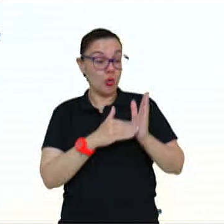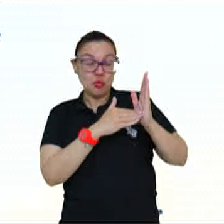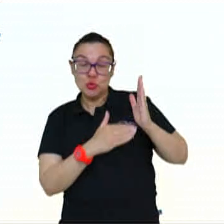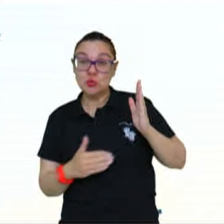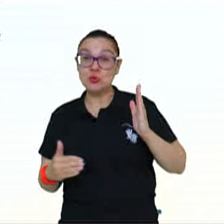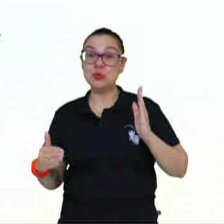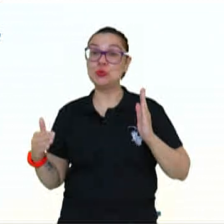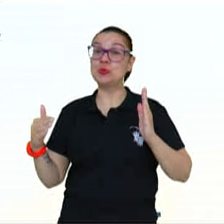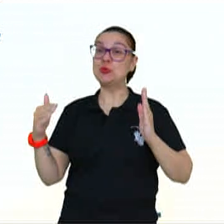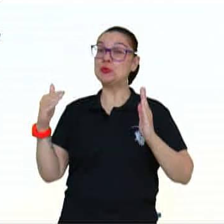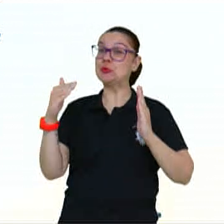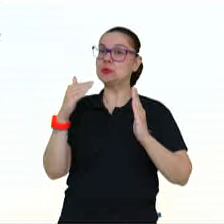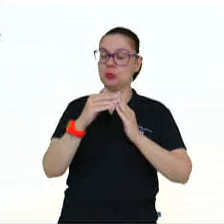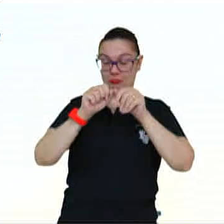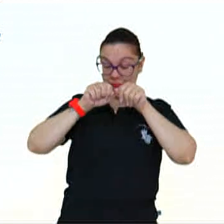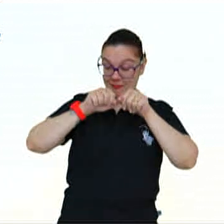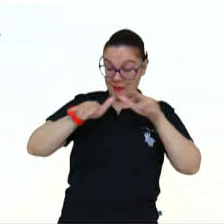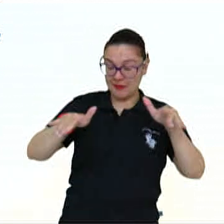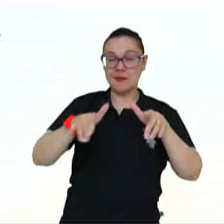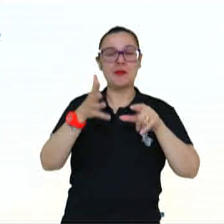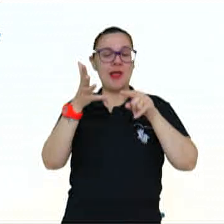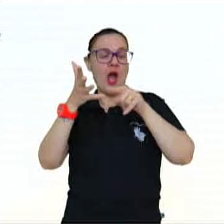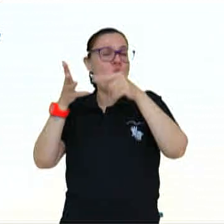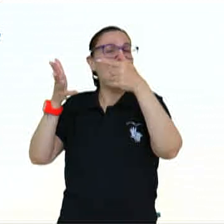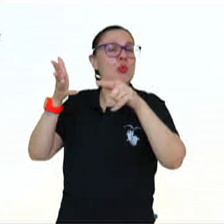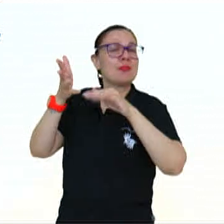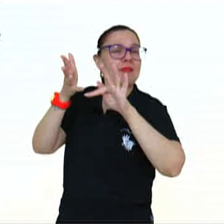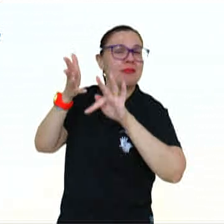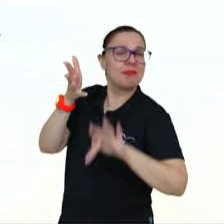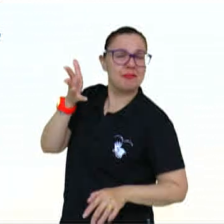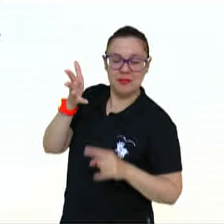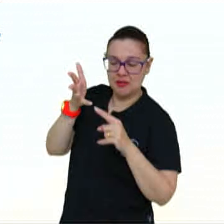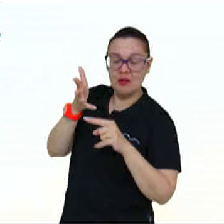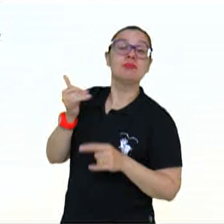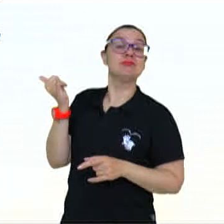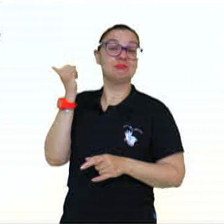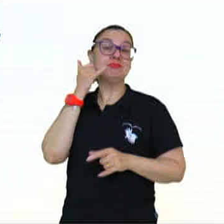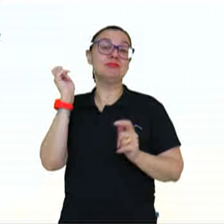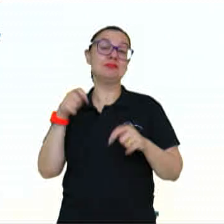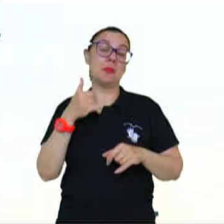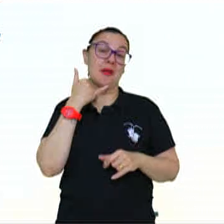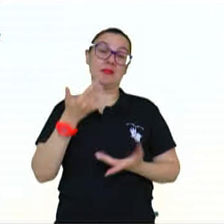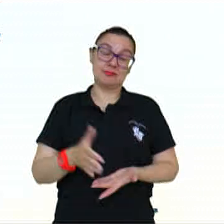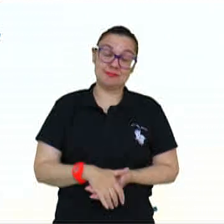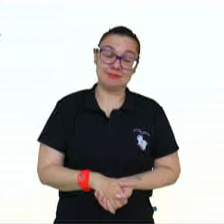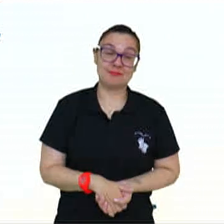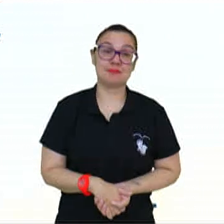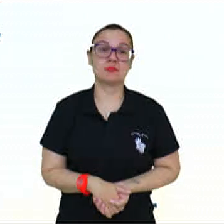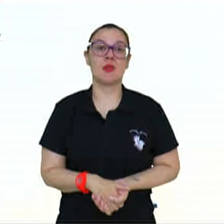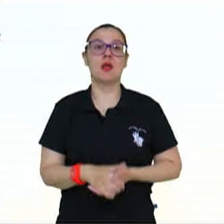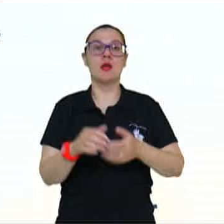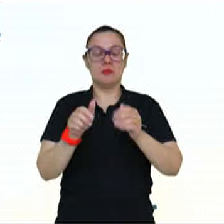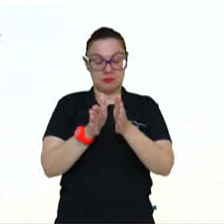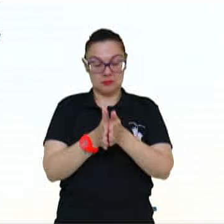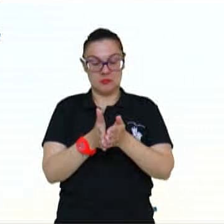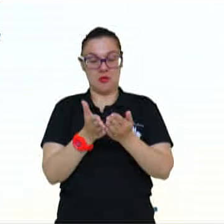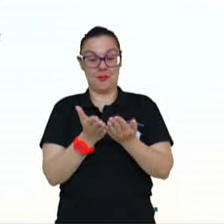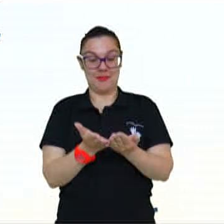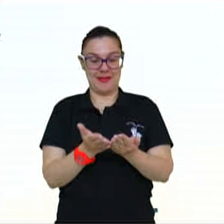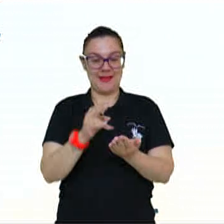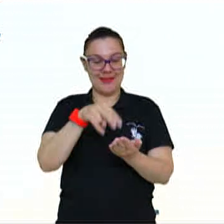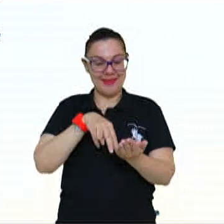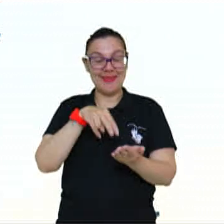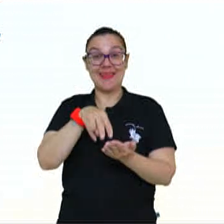a função dele é tão, né, existem tantas funções que ele serve até para ser celular. Abri o manual,